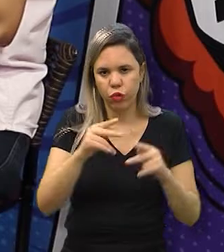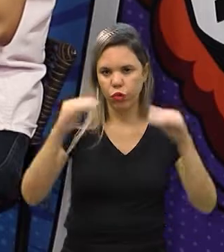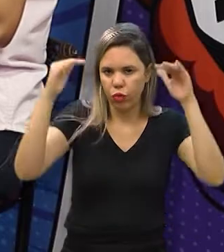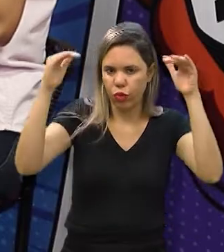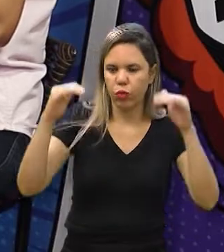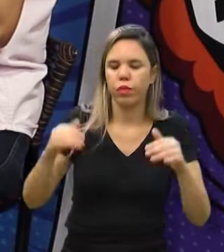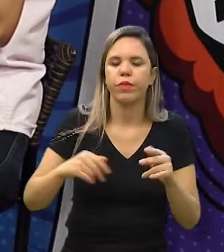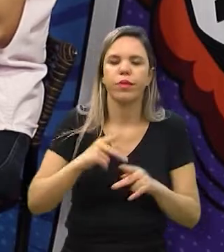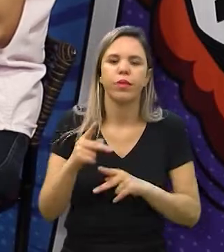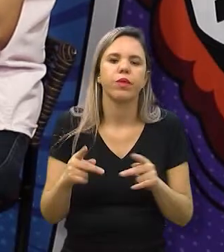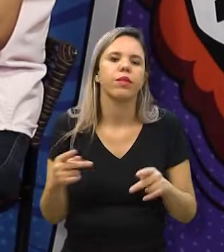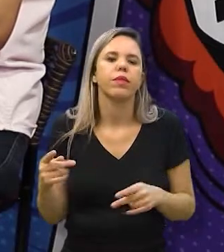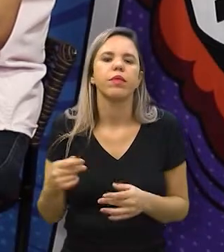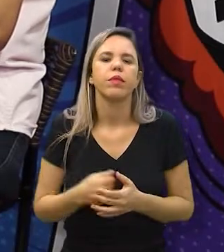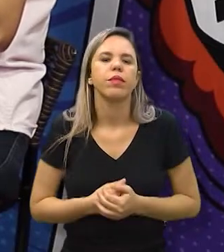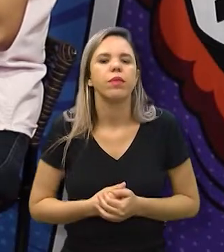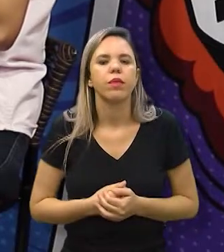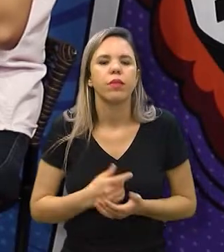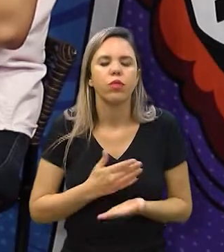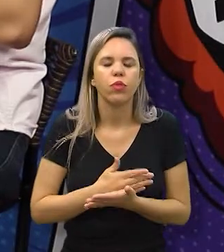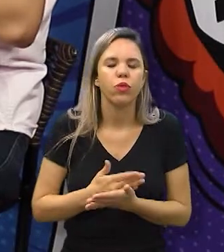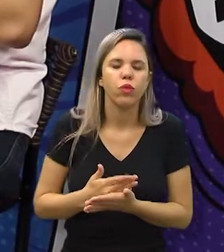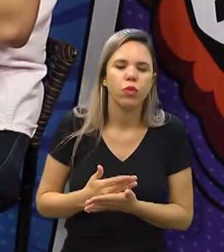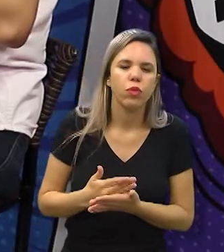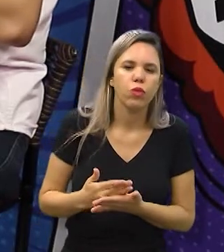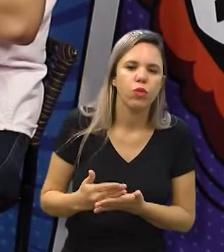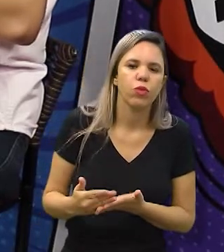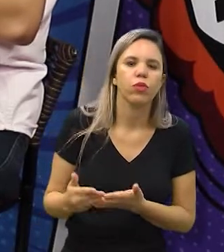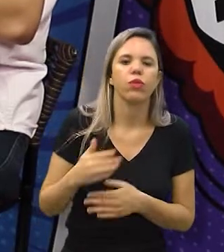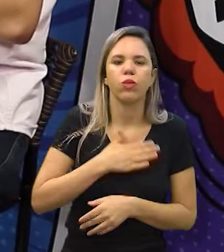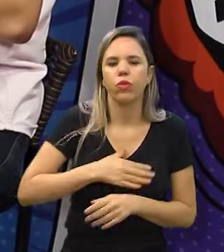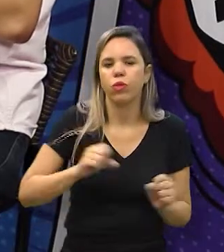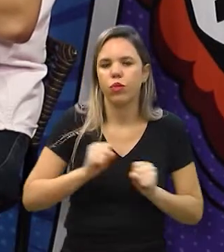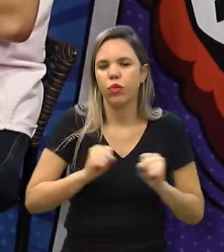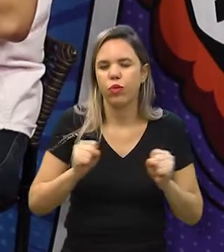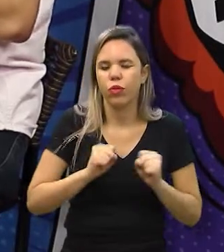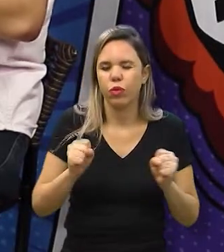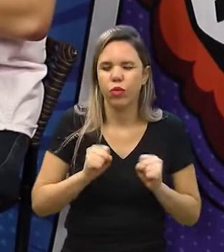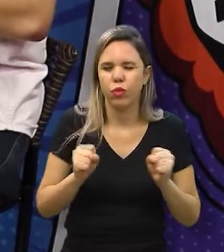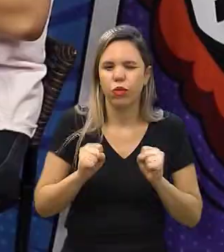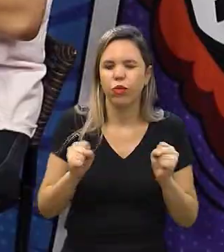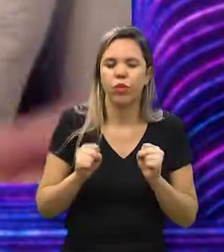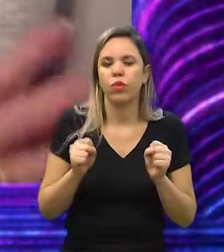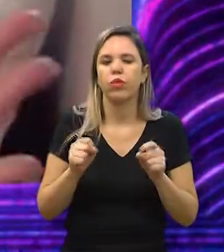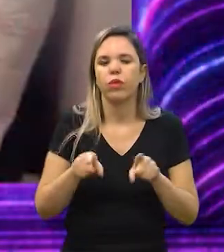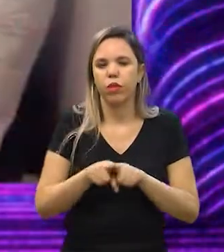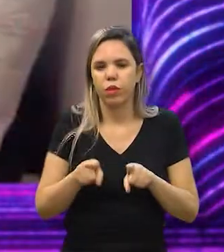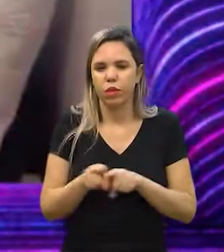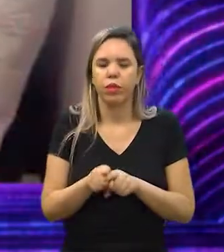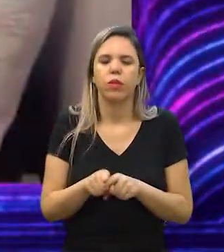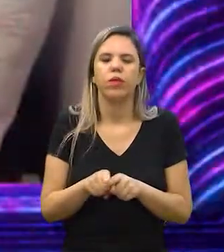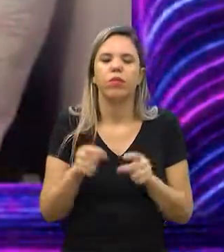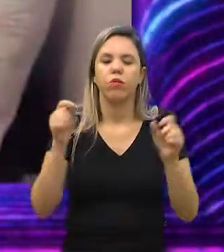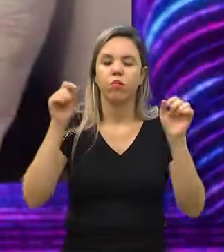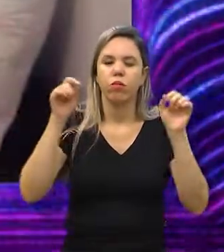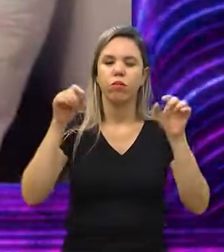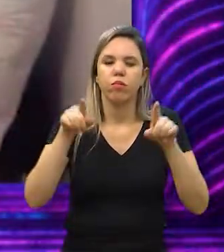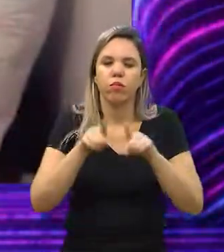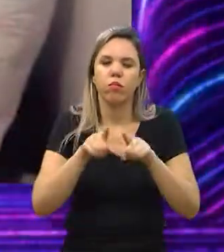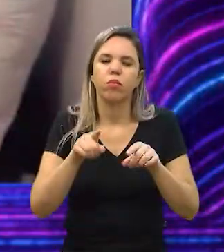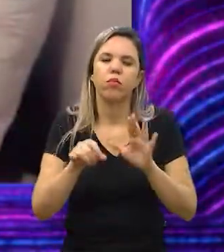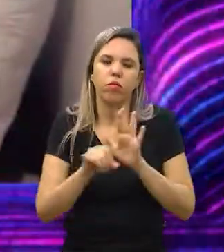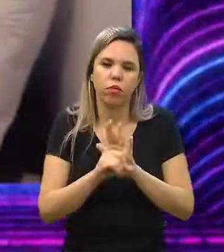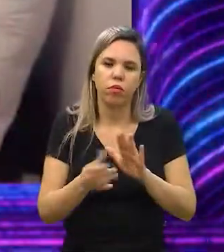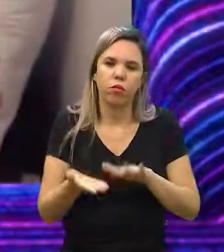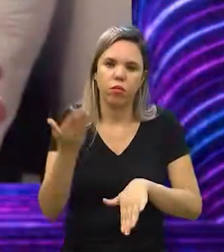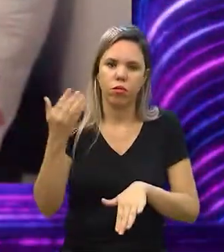Nessa categoria, tem desde a galerinha que lá do início, né, da precoce, que adora ficção científica, e tem até o pessoal lá que na